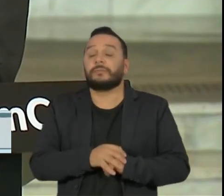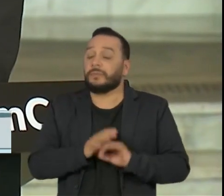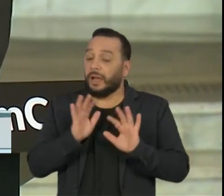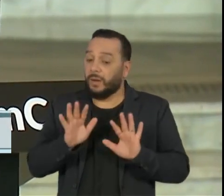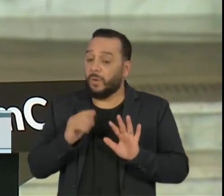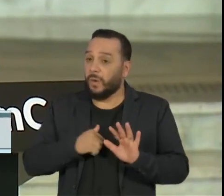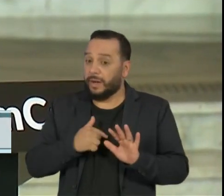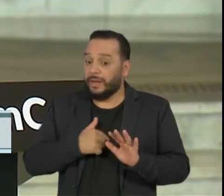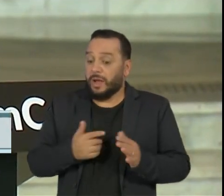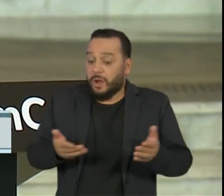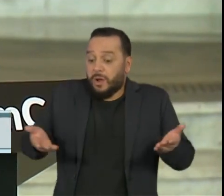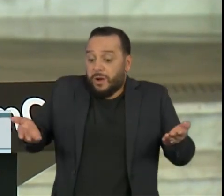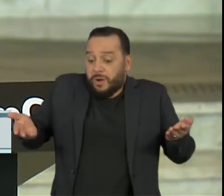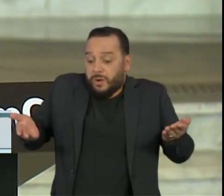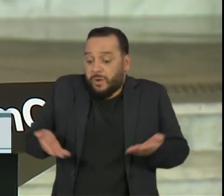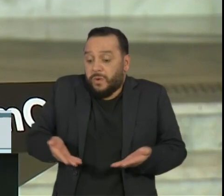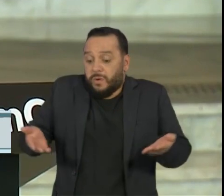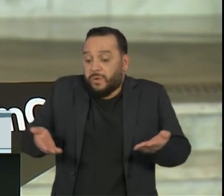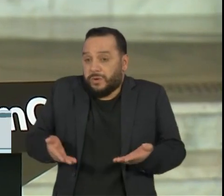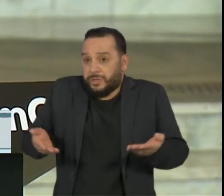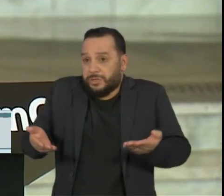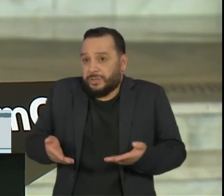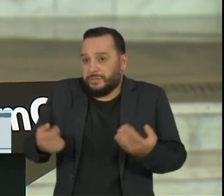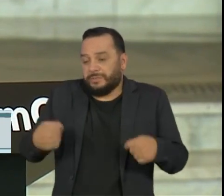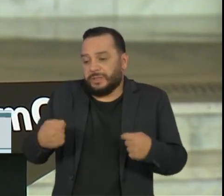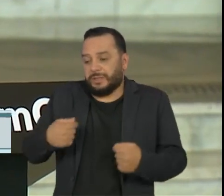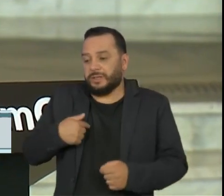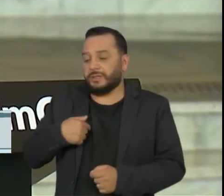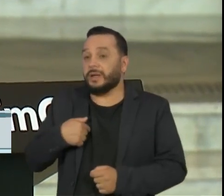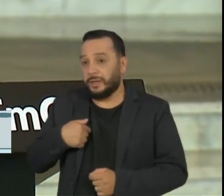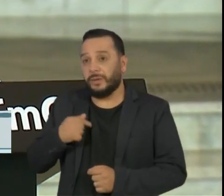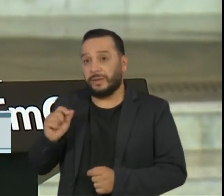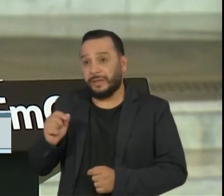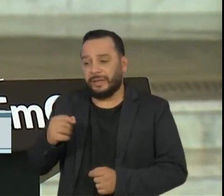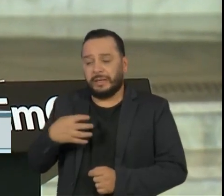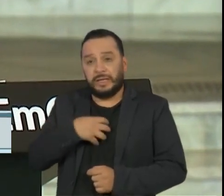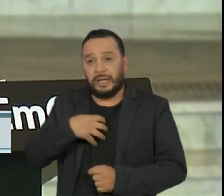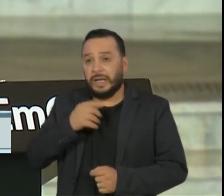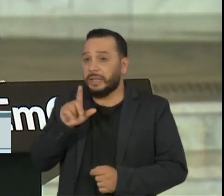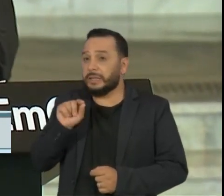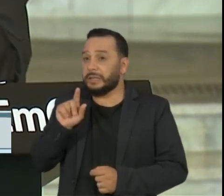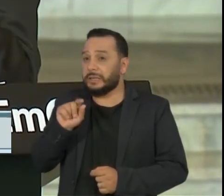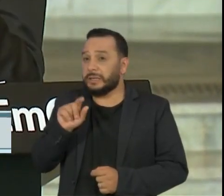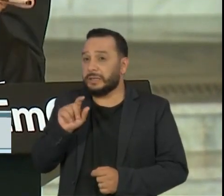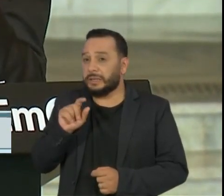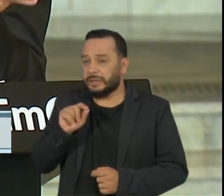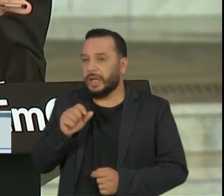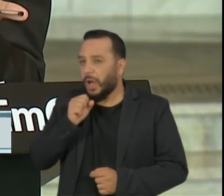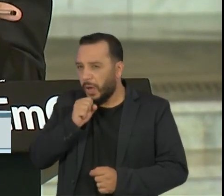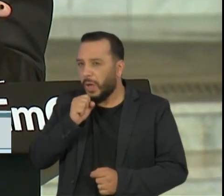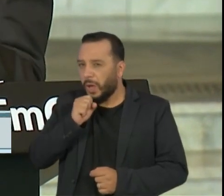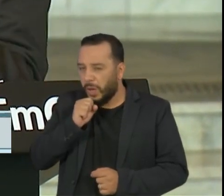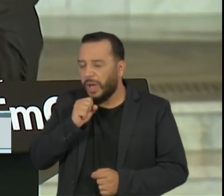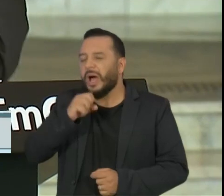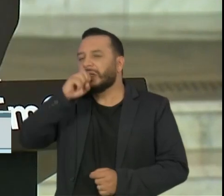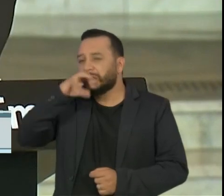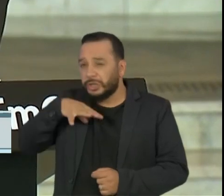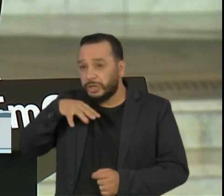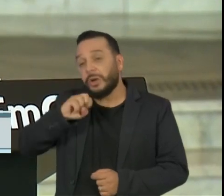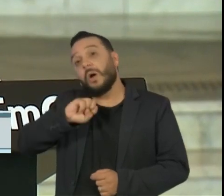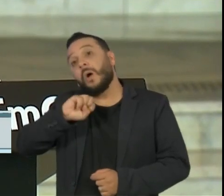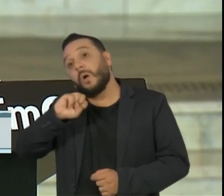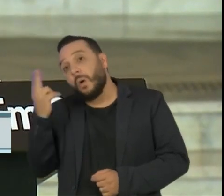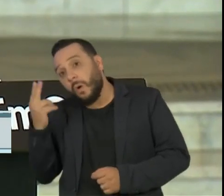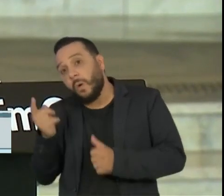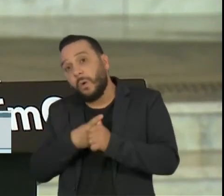critérios: a presença de sintomas ou a realização de um teste RT-PCR em